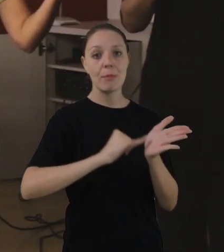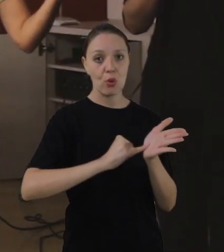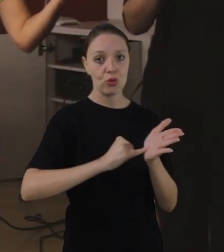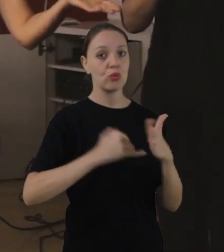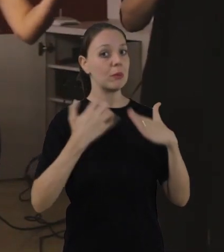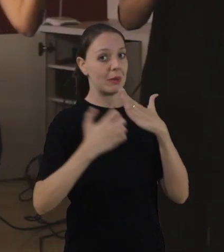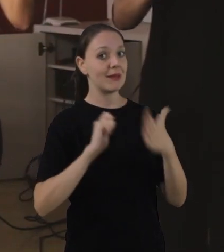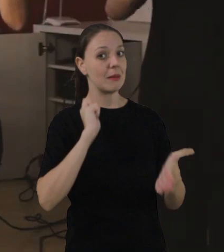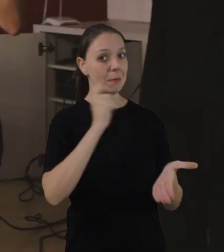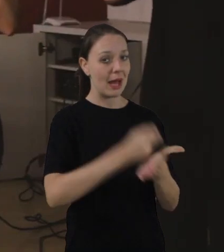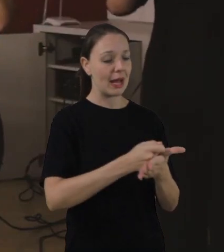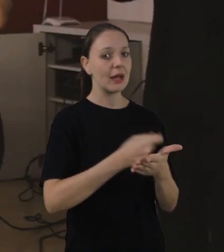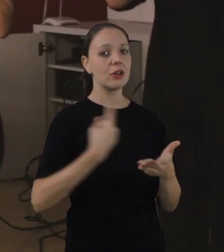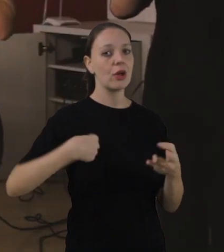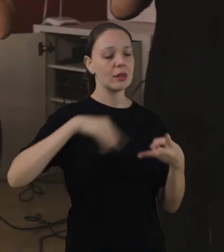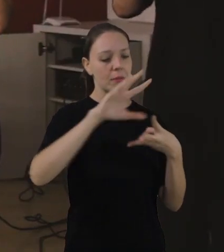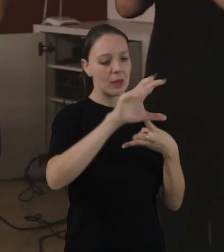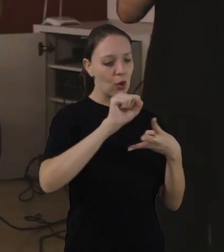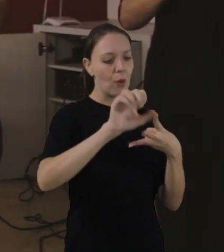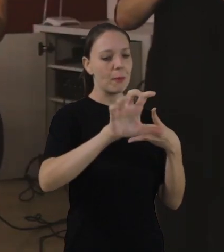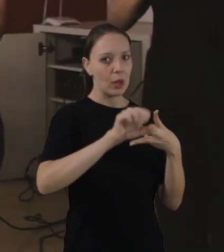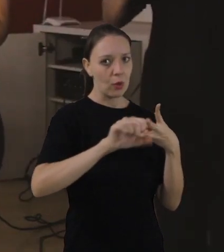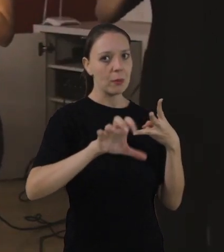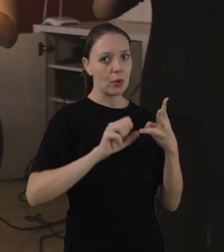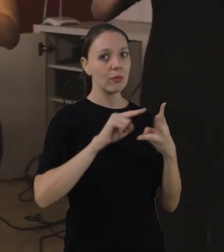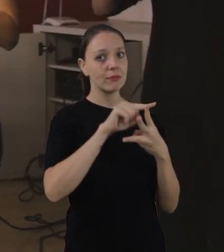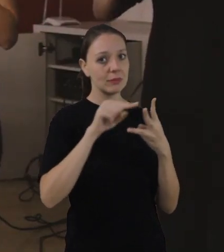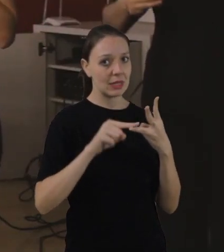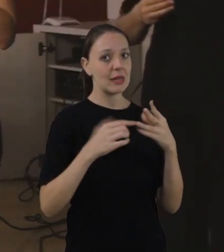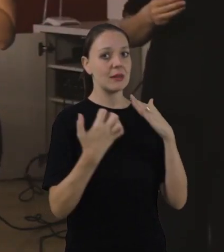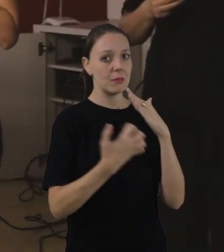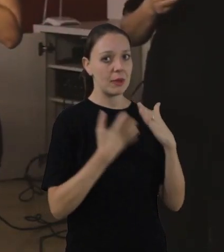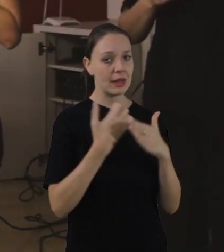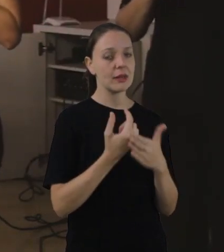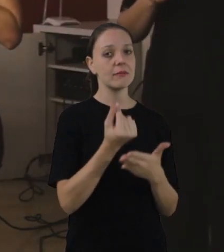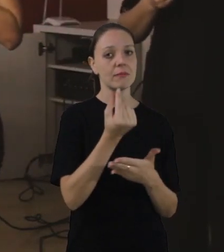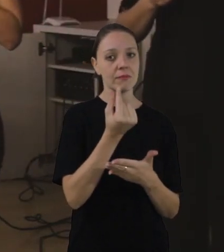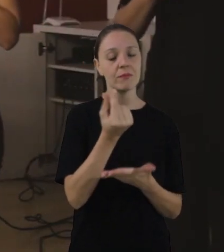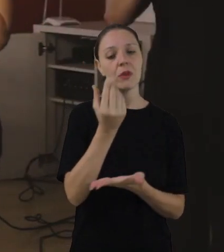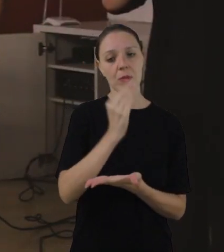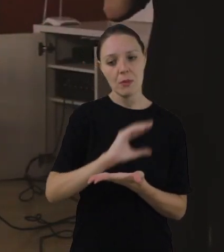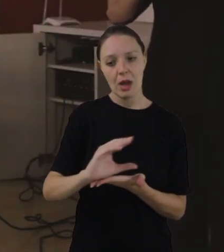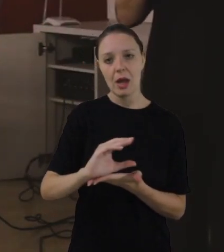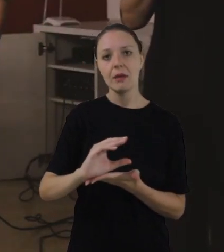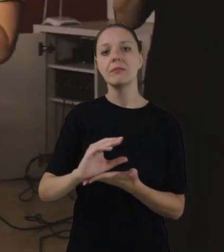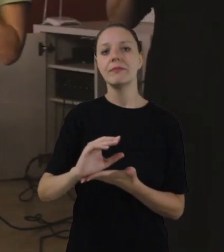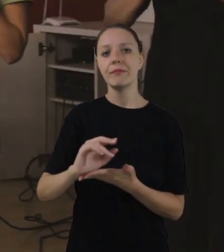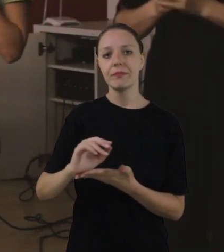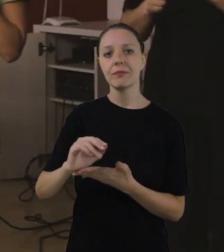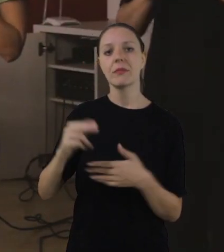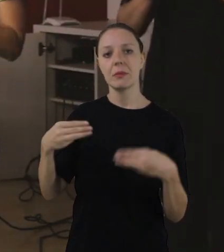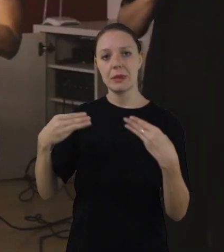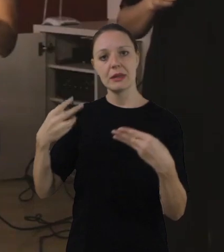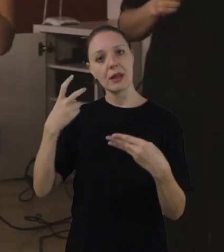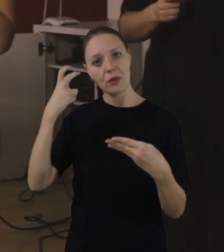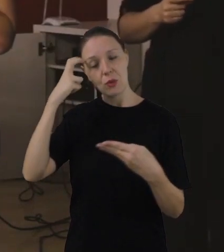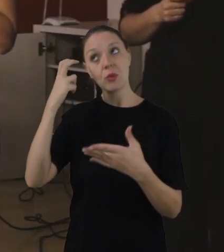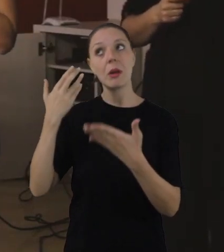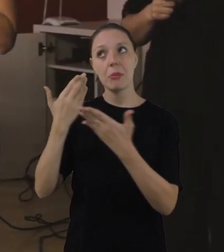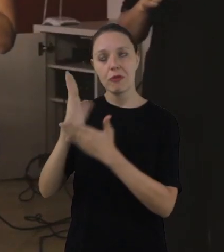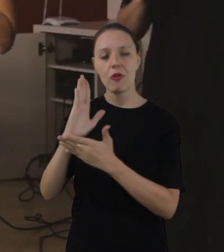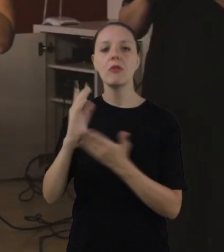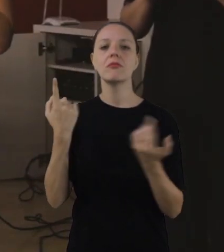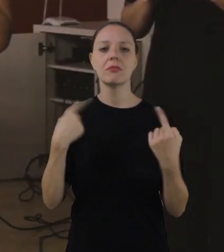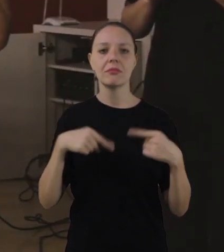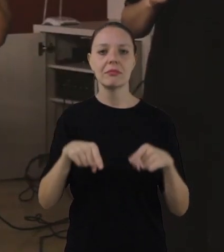essas empresas e a aprovação do Ministério da Cultura, então, para a gente estar aqui falando para vocês. Por que eu aqui, né?